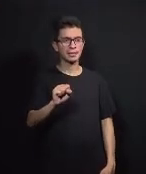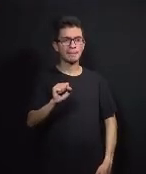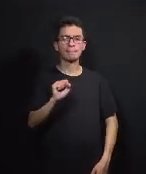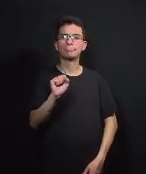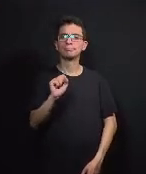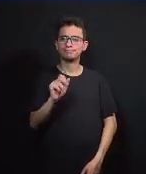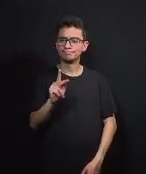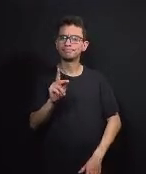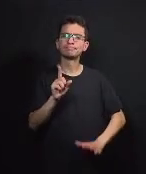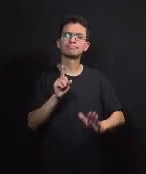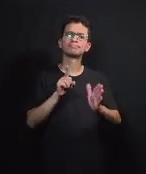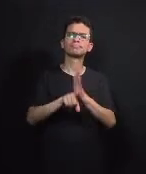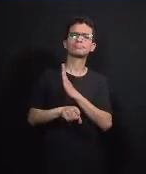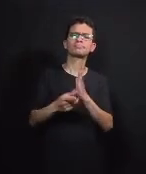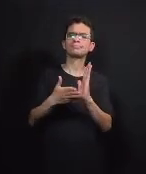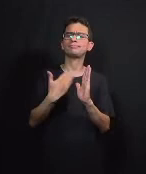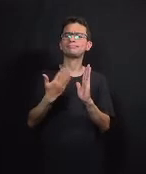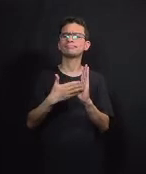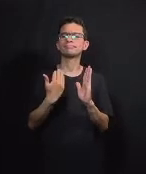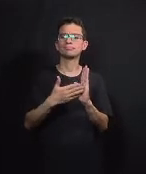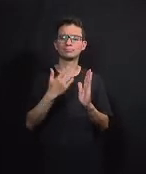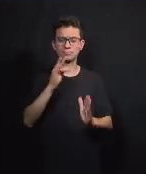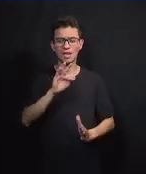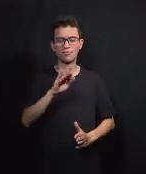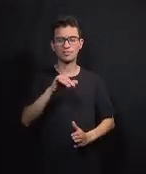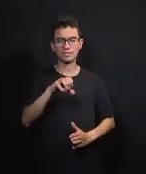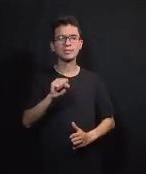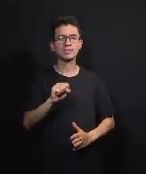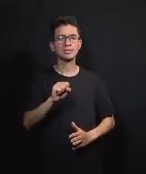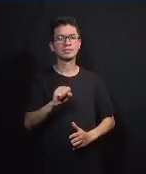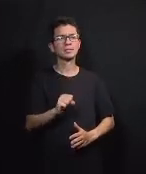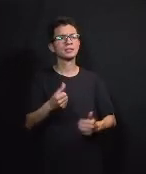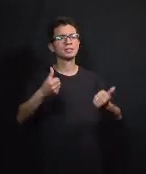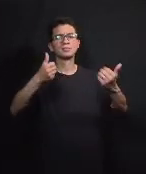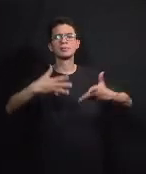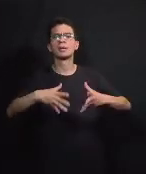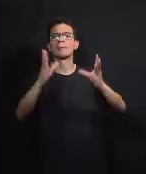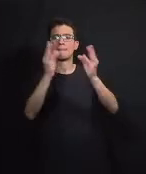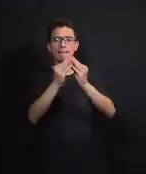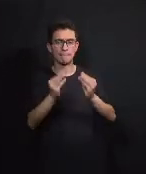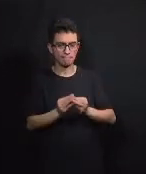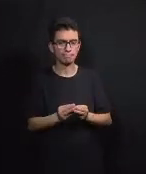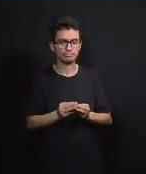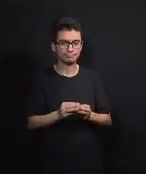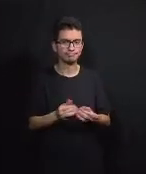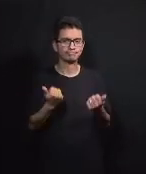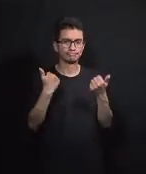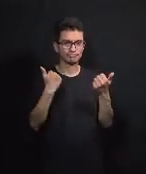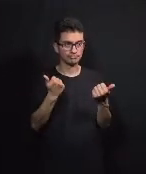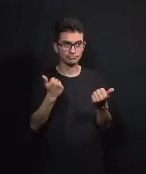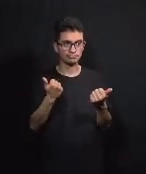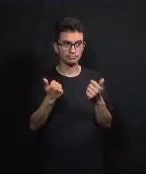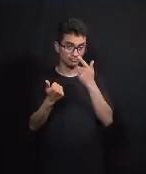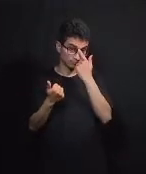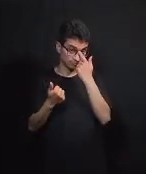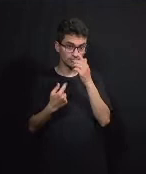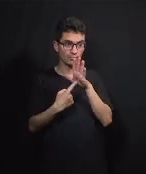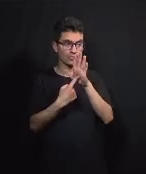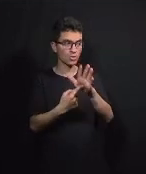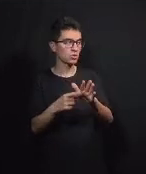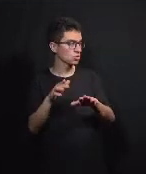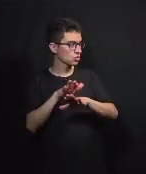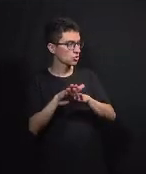O que diz o Francis Fukuyama nesse livro, resumindo, nem resumindo, brutalmente, indicando